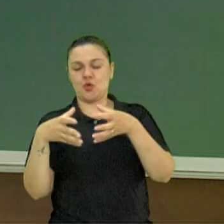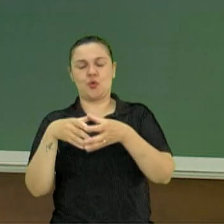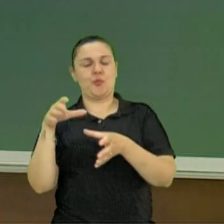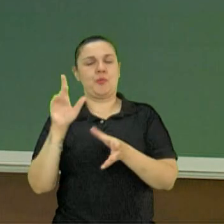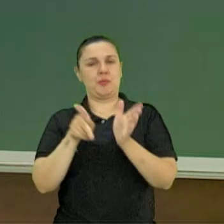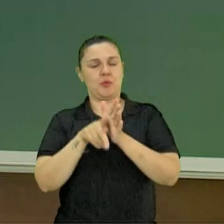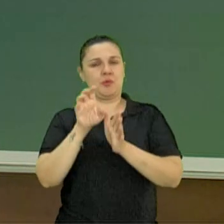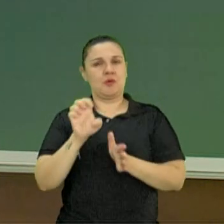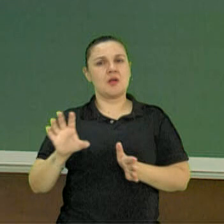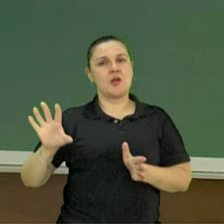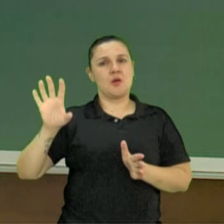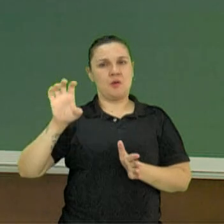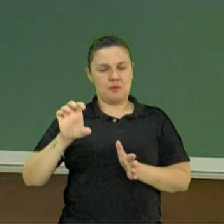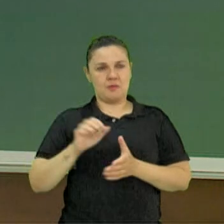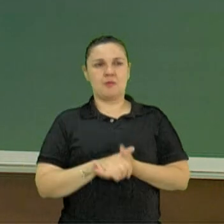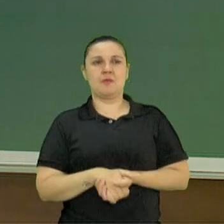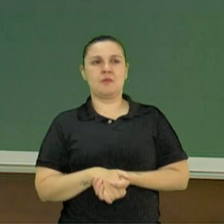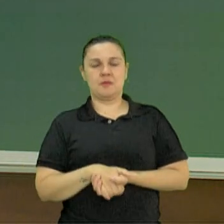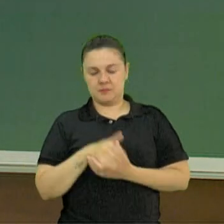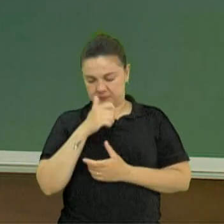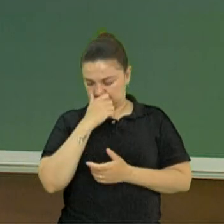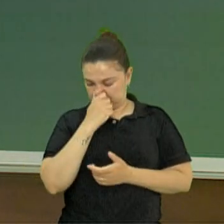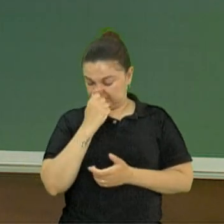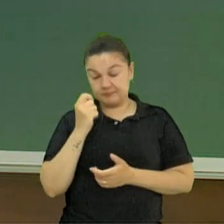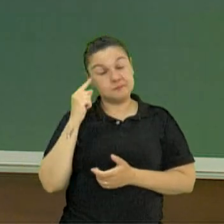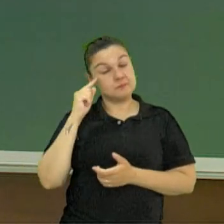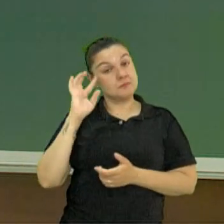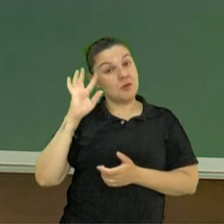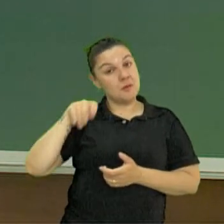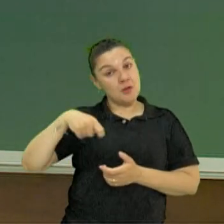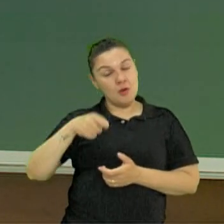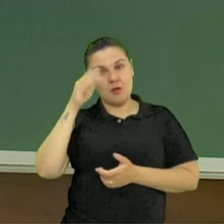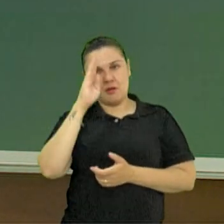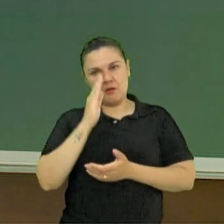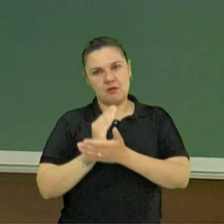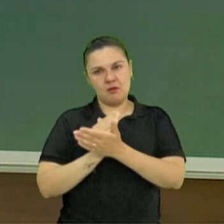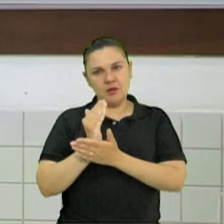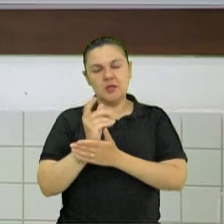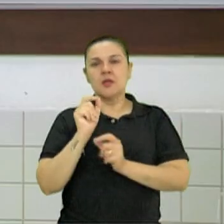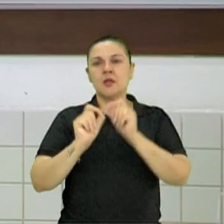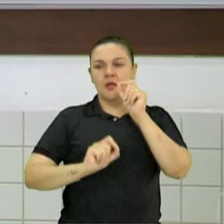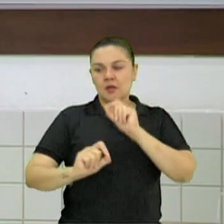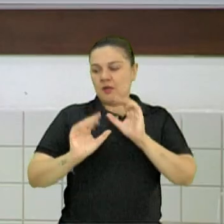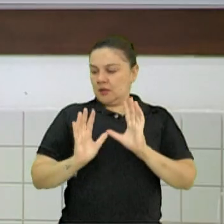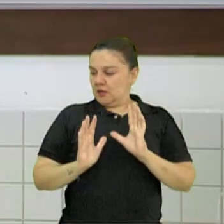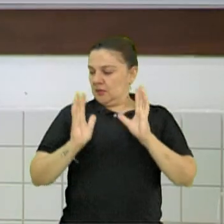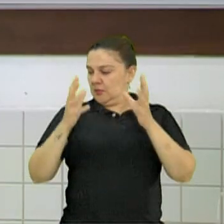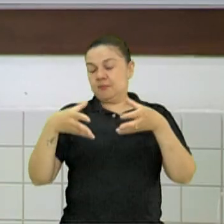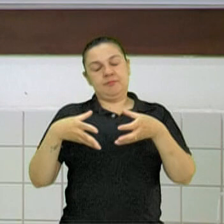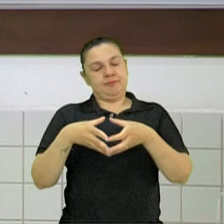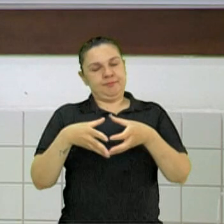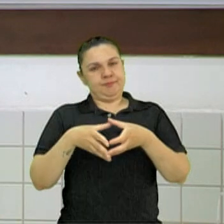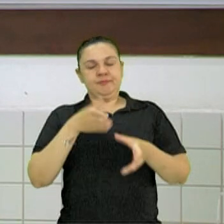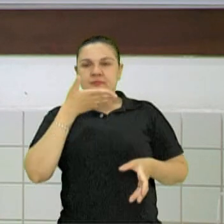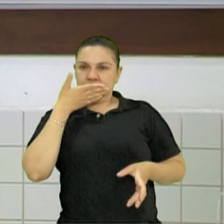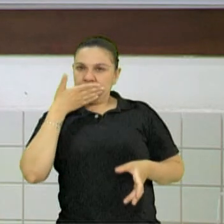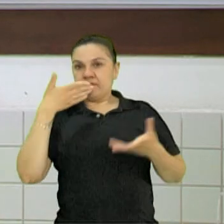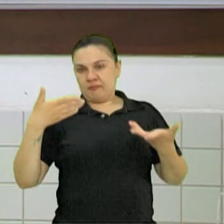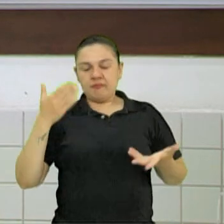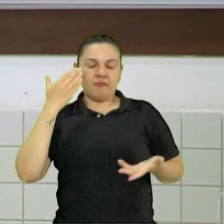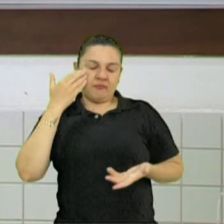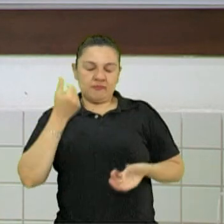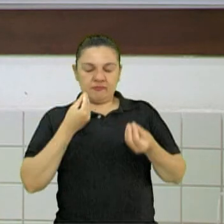você pensar aí na questão lá no início do Brasil, como foi essa questão indígena, você já tem mais ou menos uma